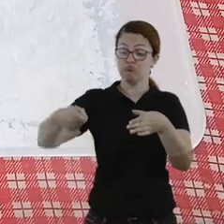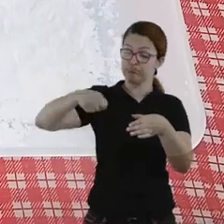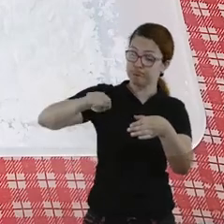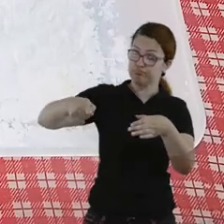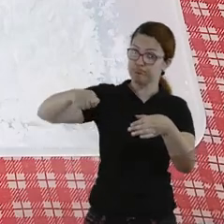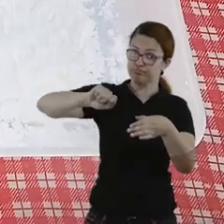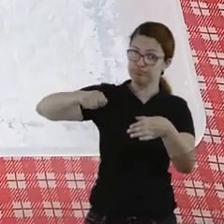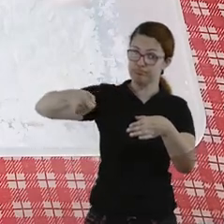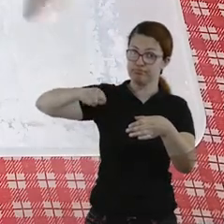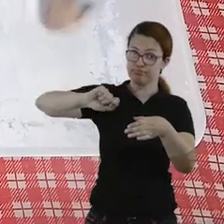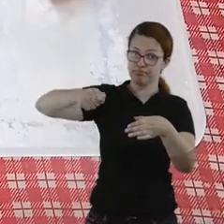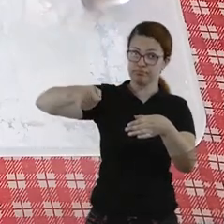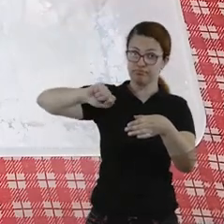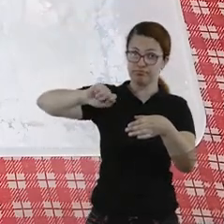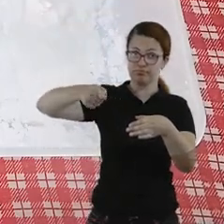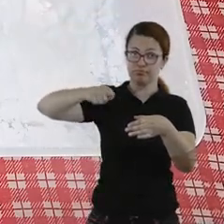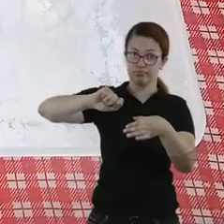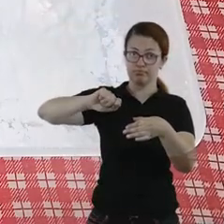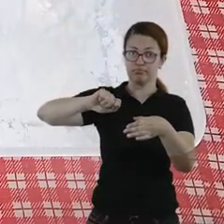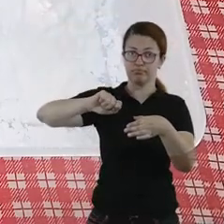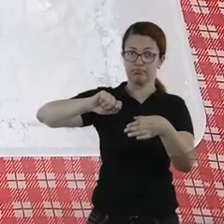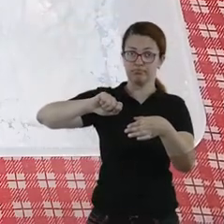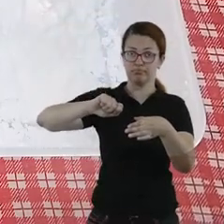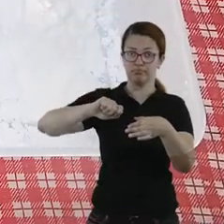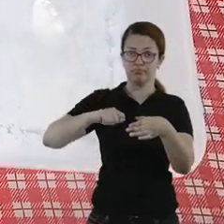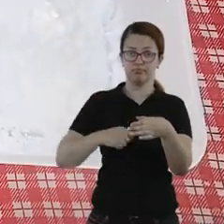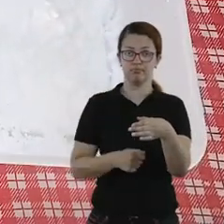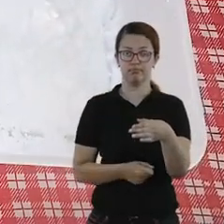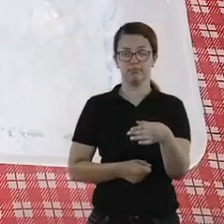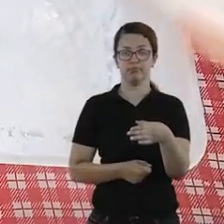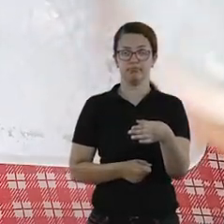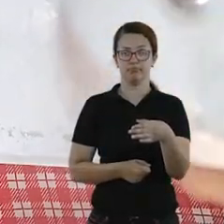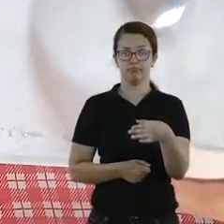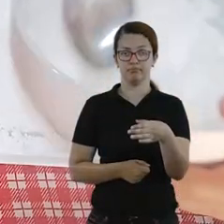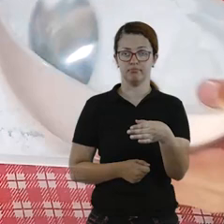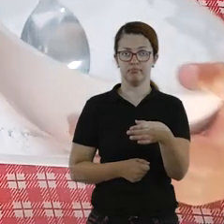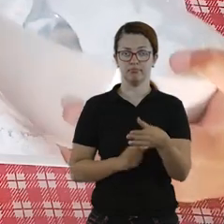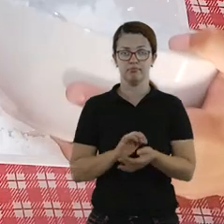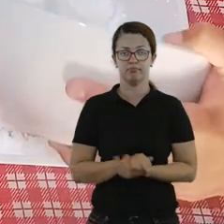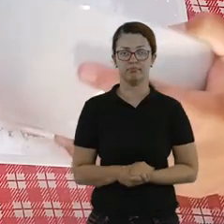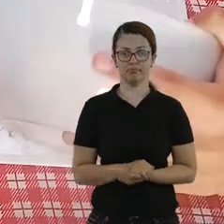criança. Pode despejar tudo, Sarinha.